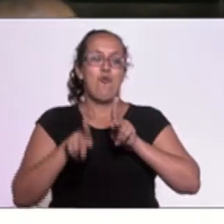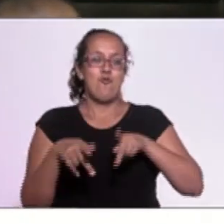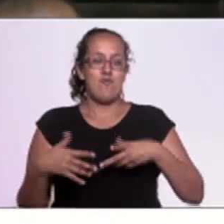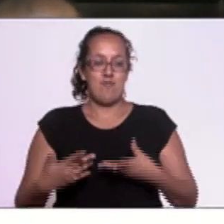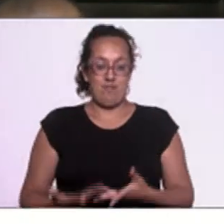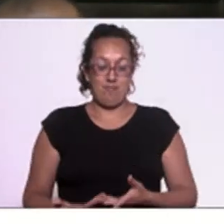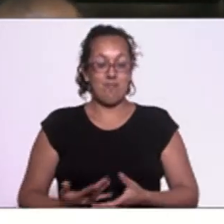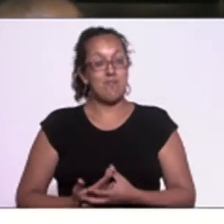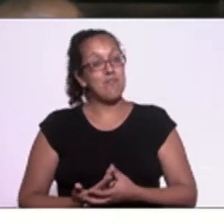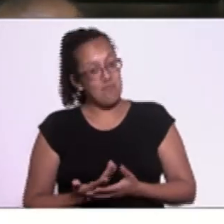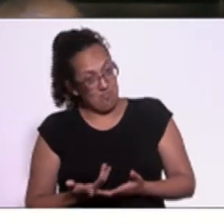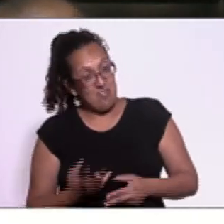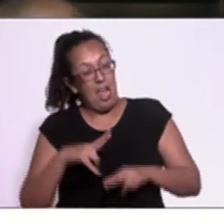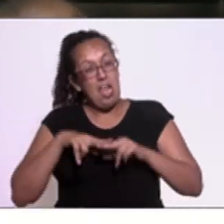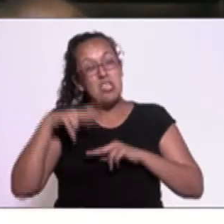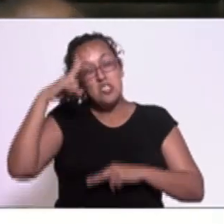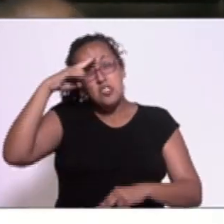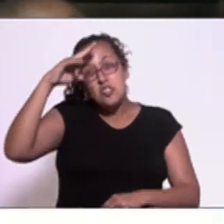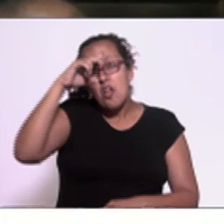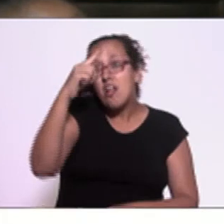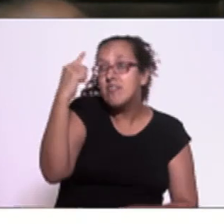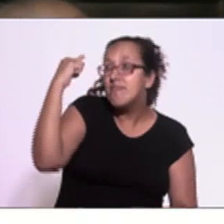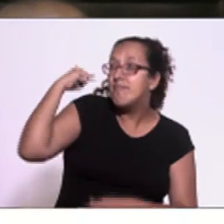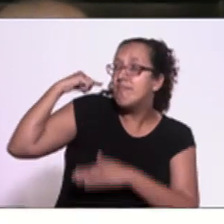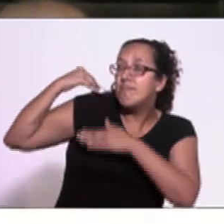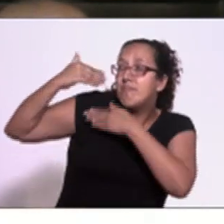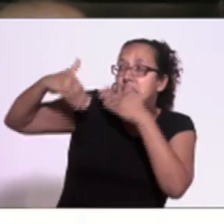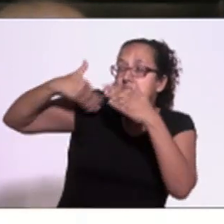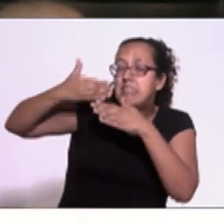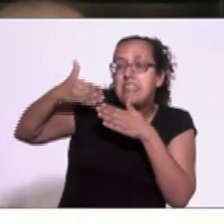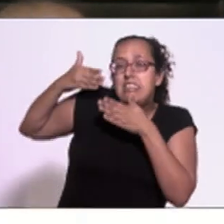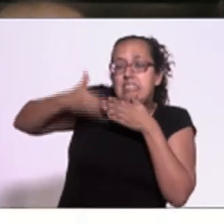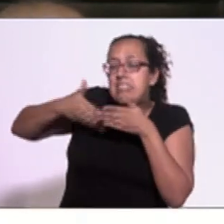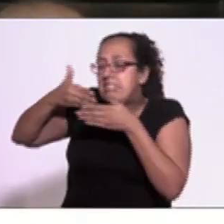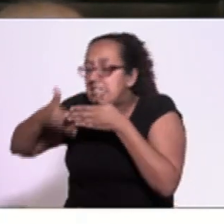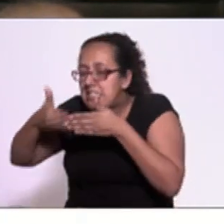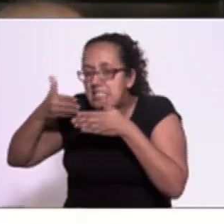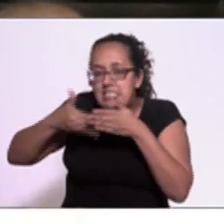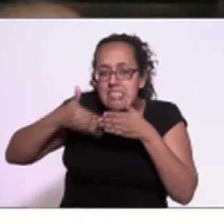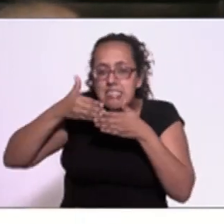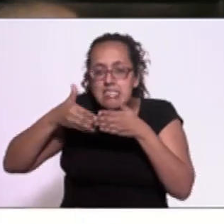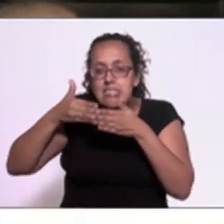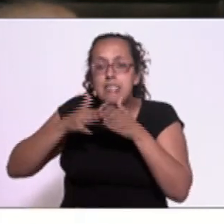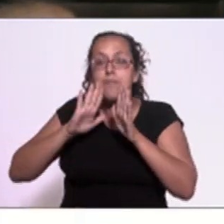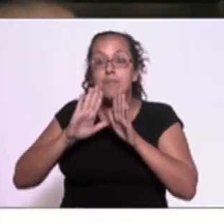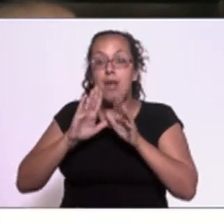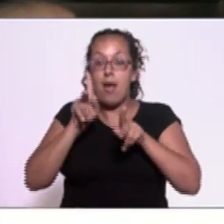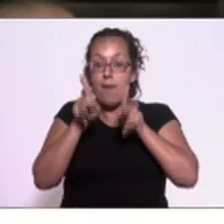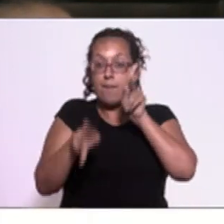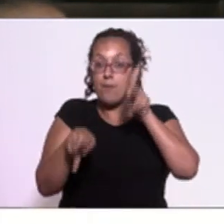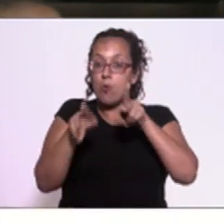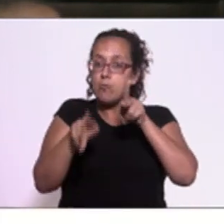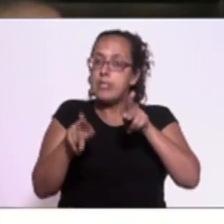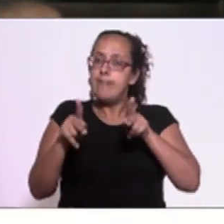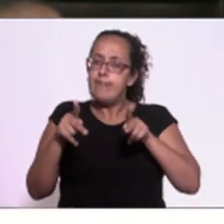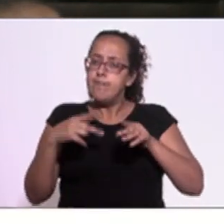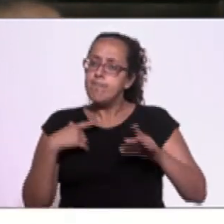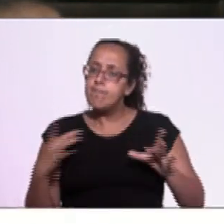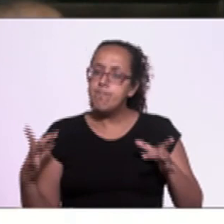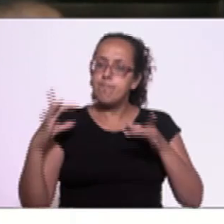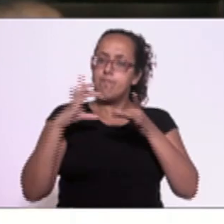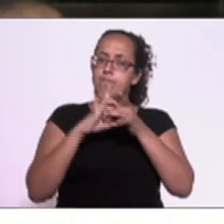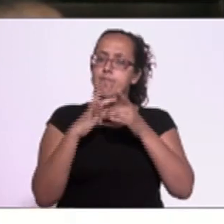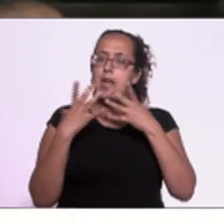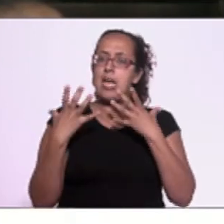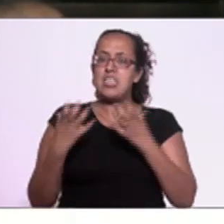Nesse cenário, tamanhos obstáculos exigiram a convergência da população, independente da sua